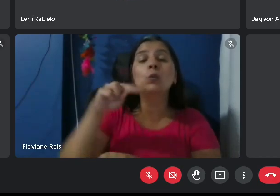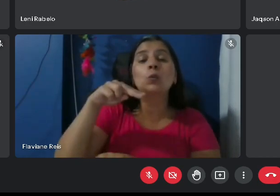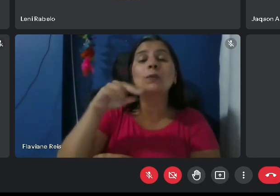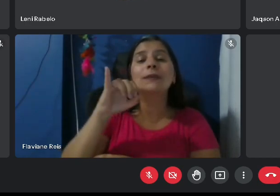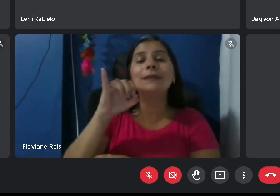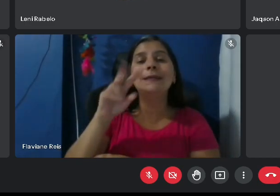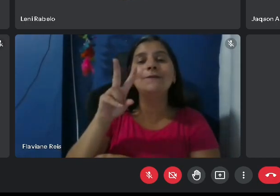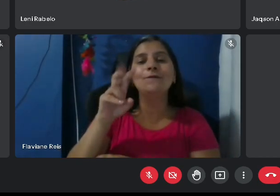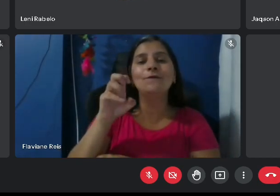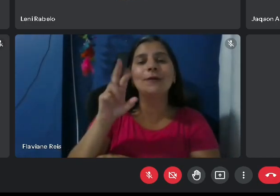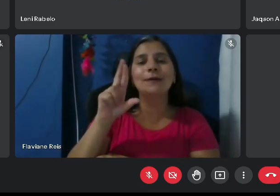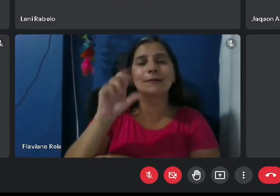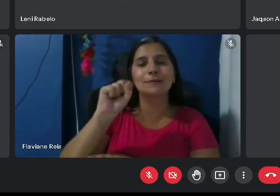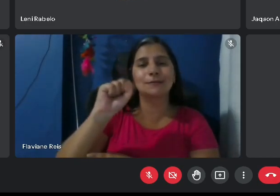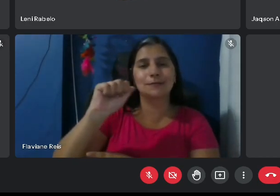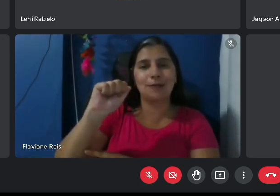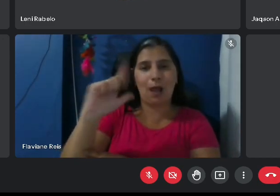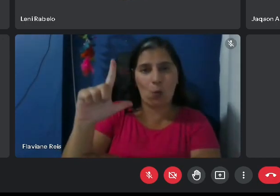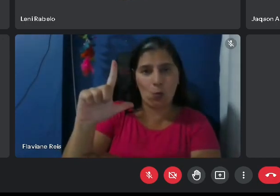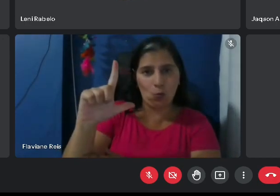Isso, o direito linguístico